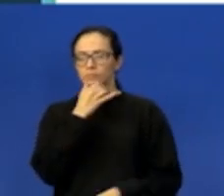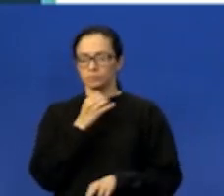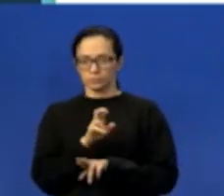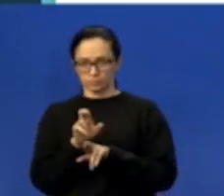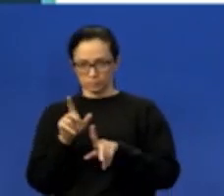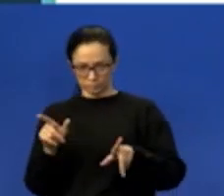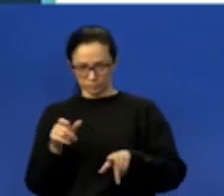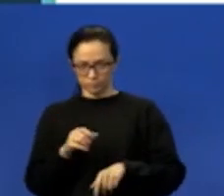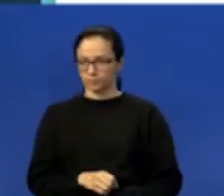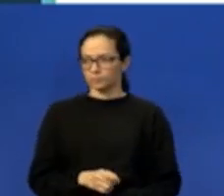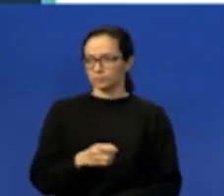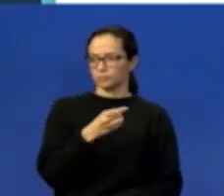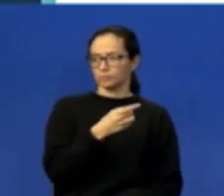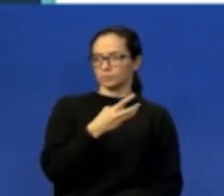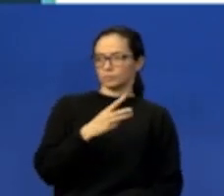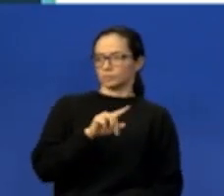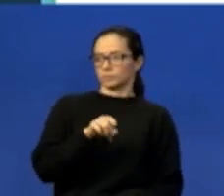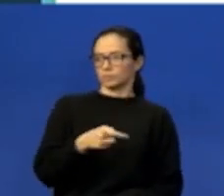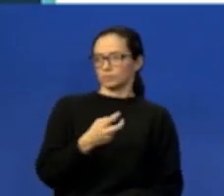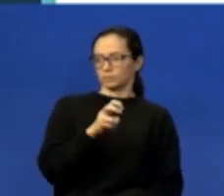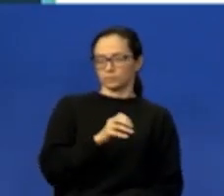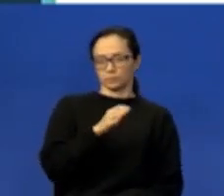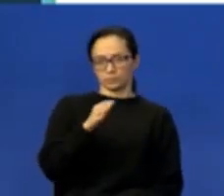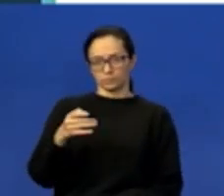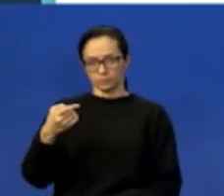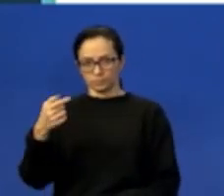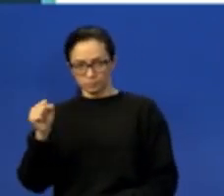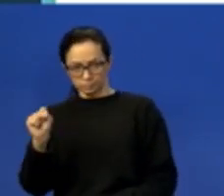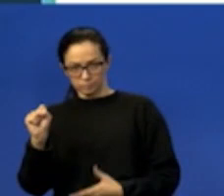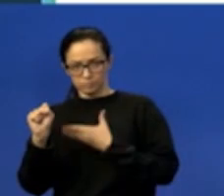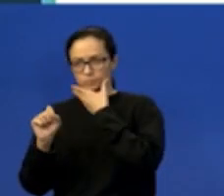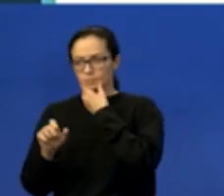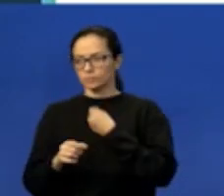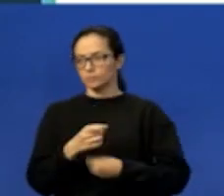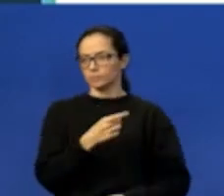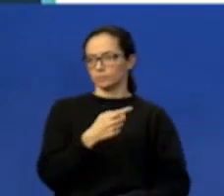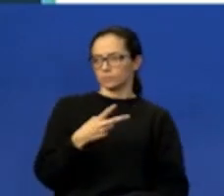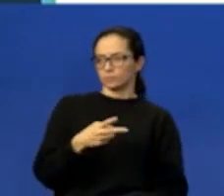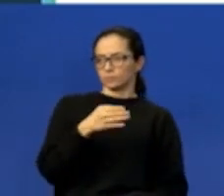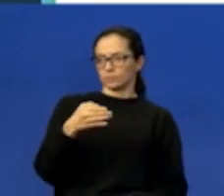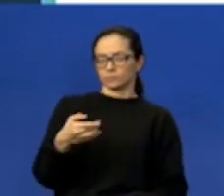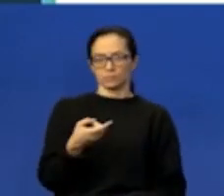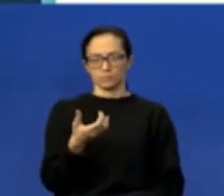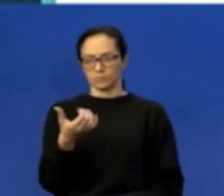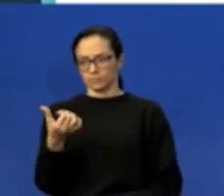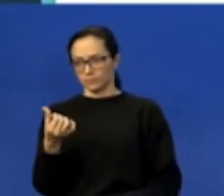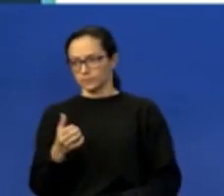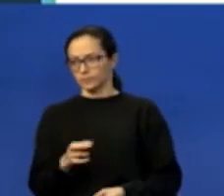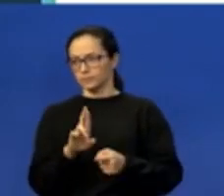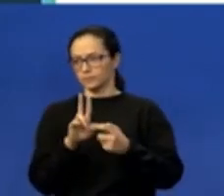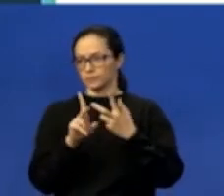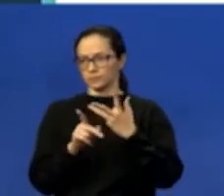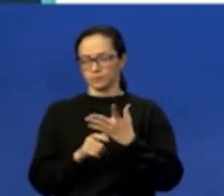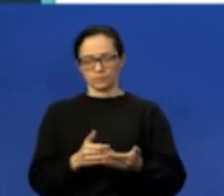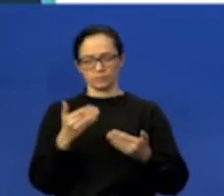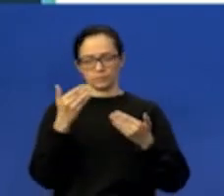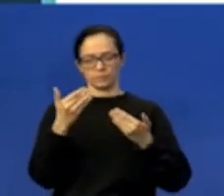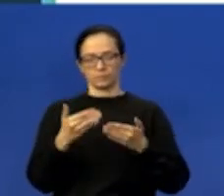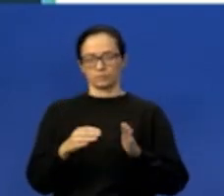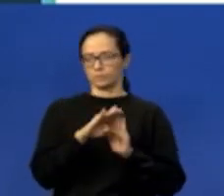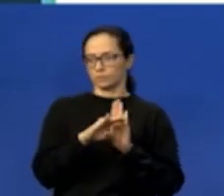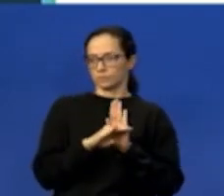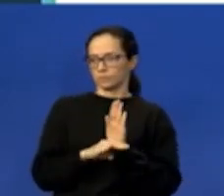13,5 a 18, e já no homem, entre 12 a 16. Já os valores de referência